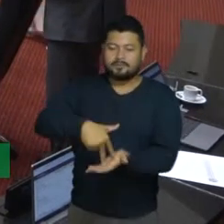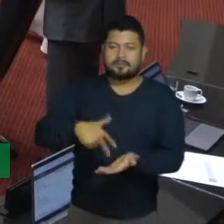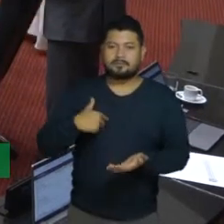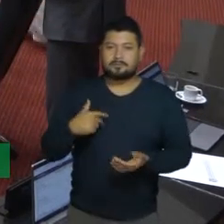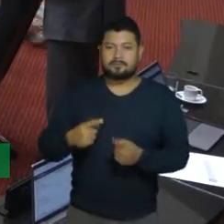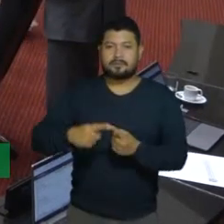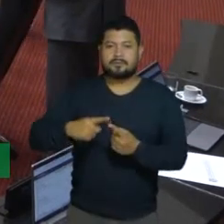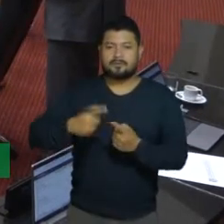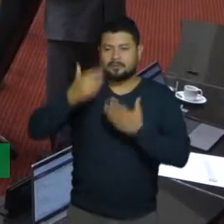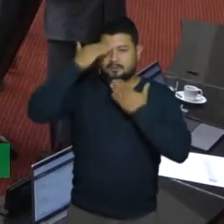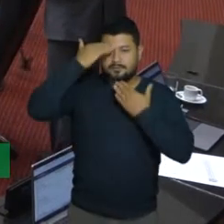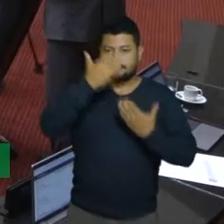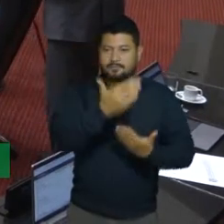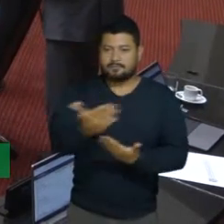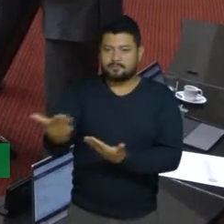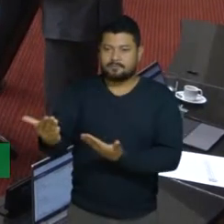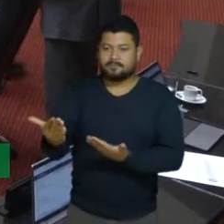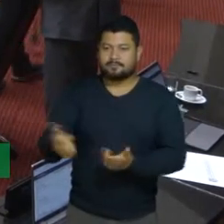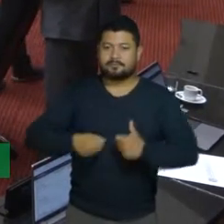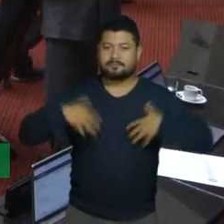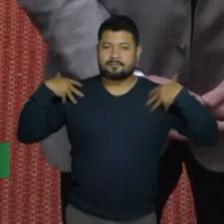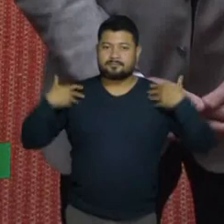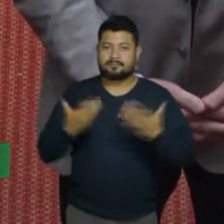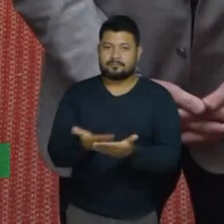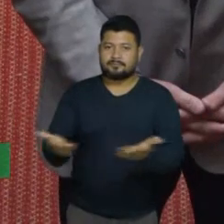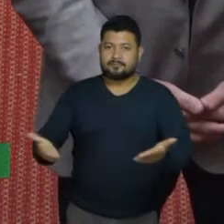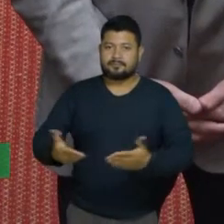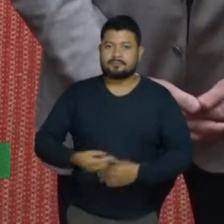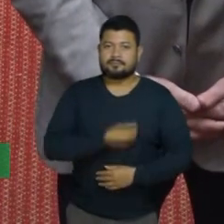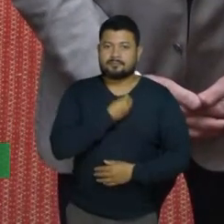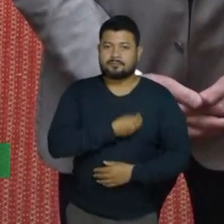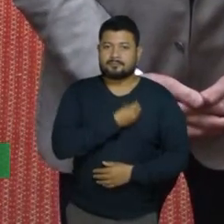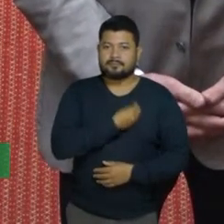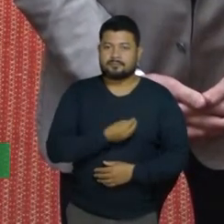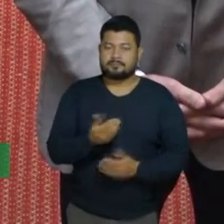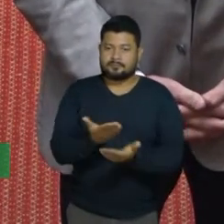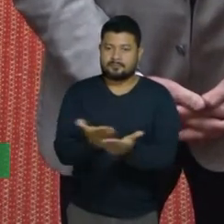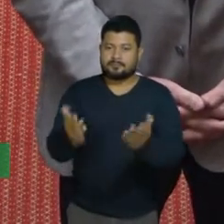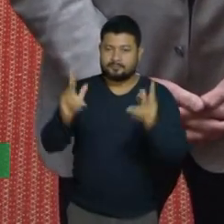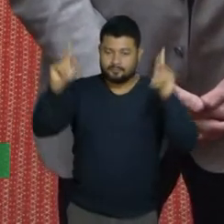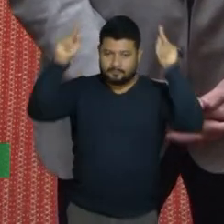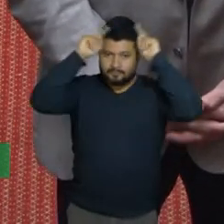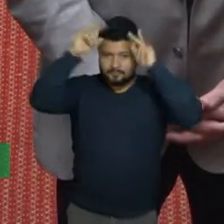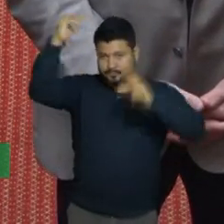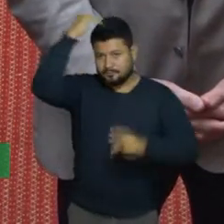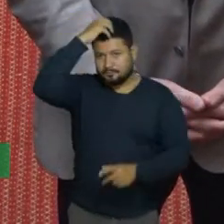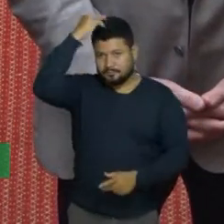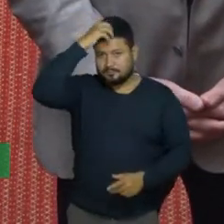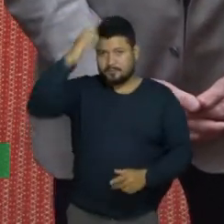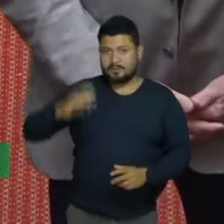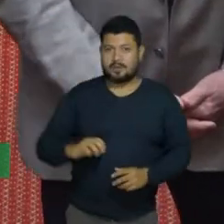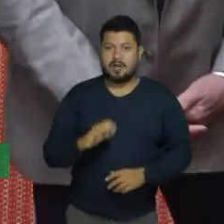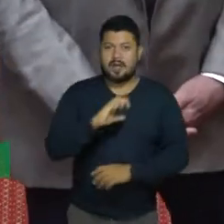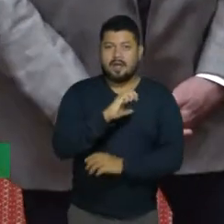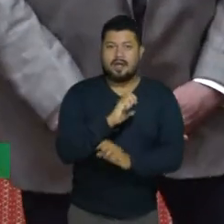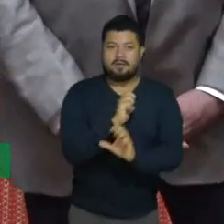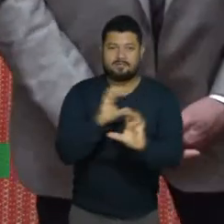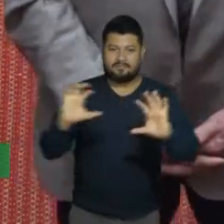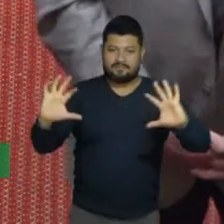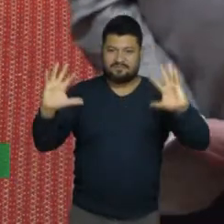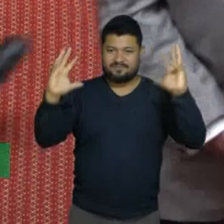agradecer e honrar a presença da realeza da Festa Nacional do Pinhão, meninas